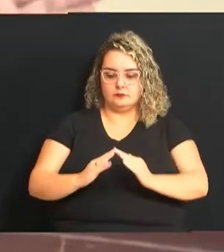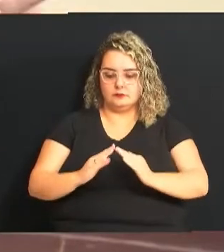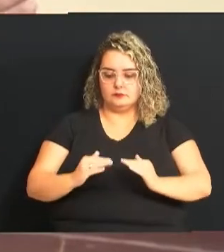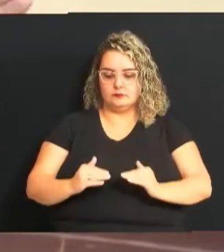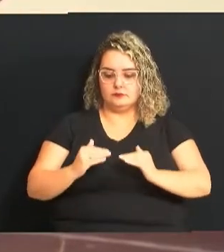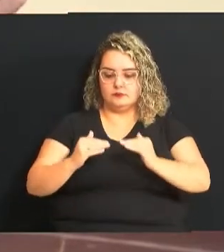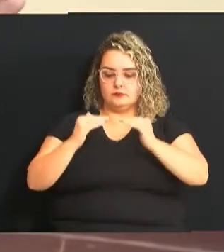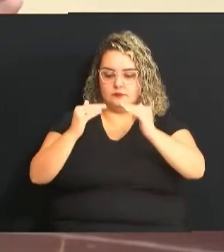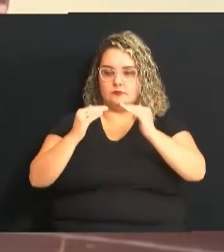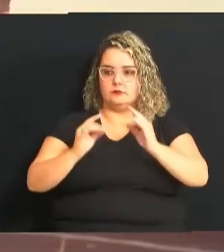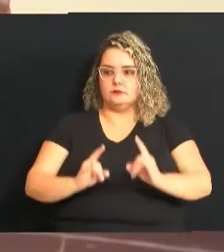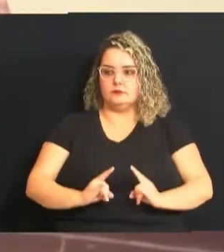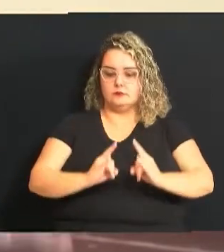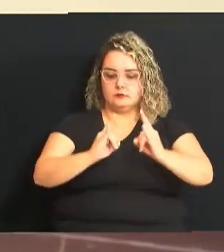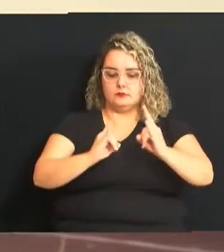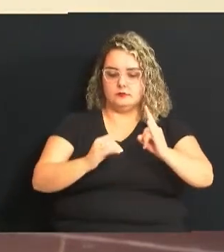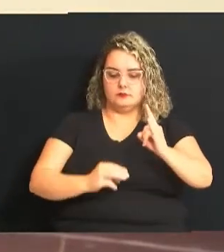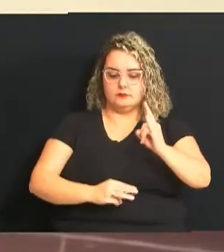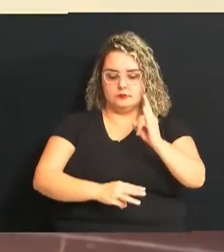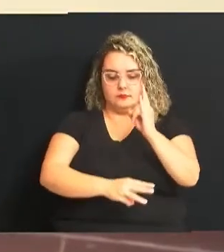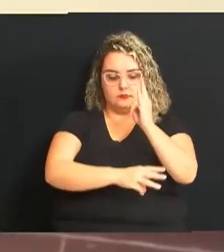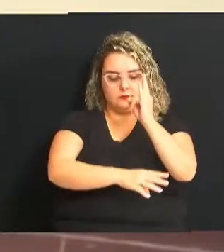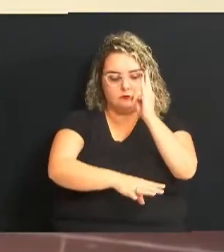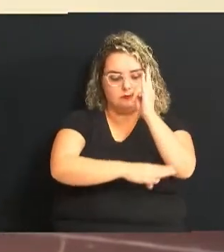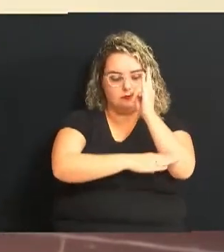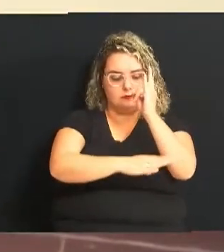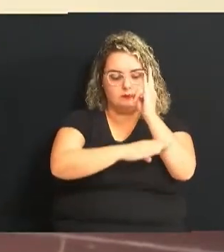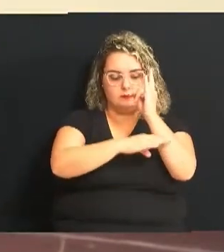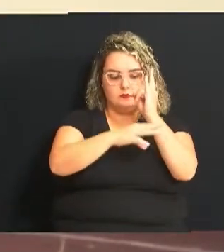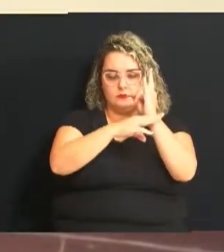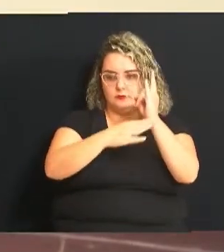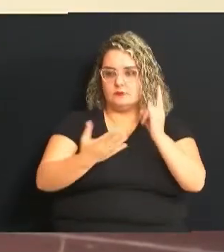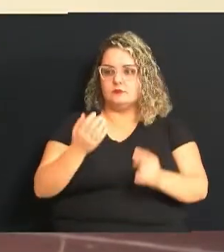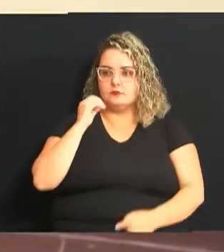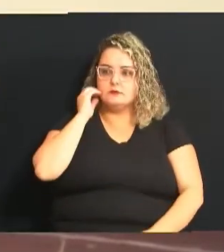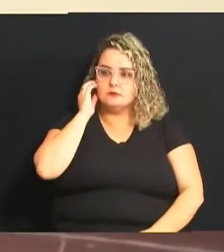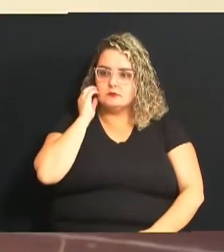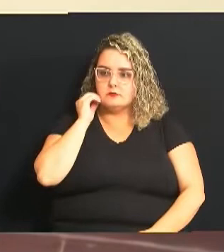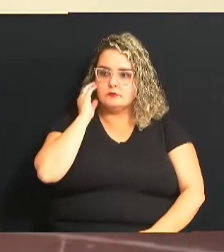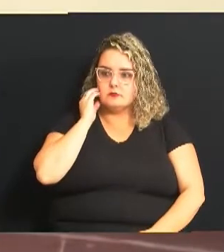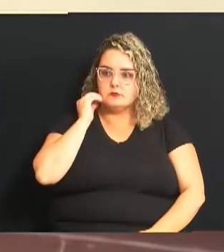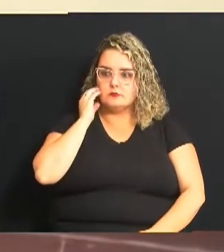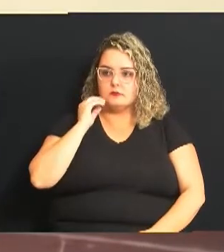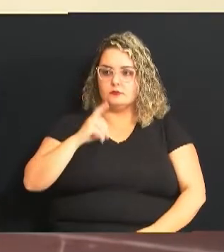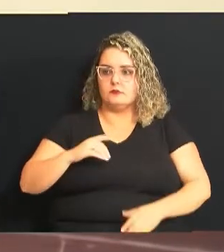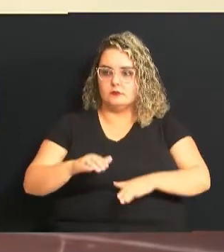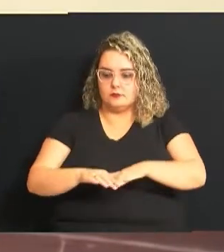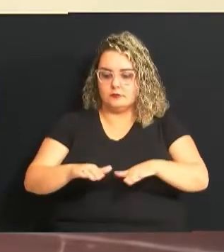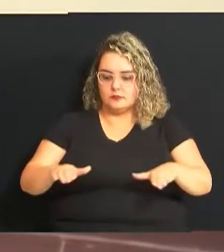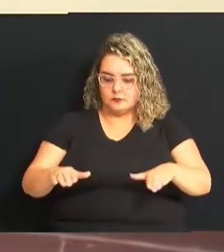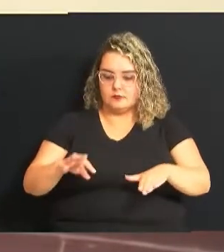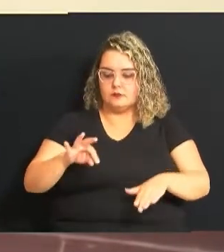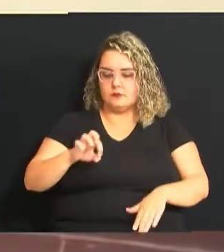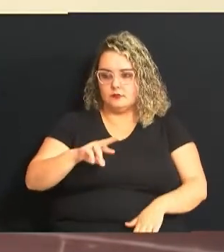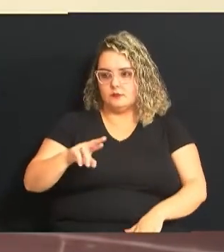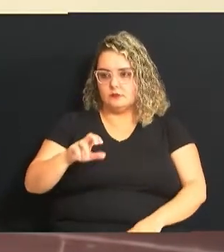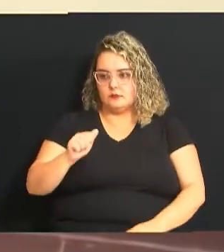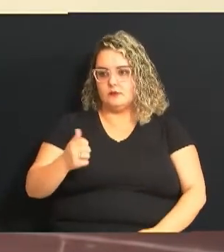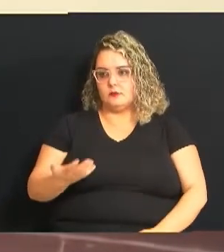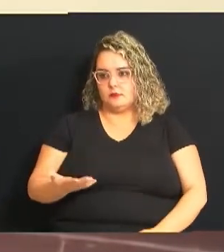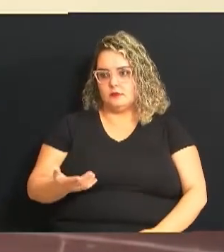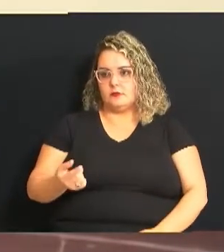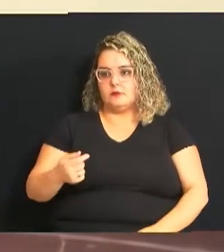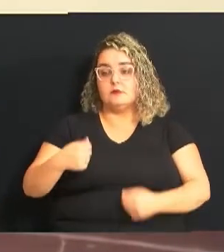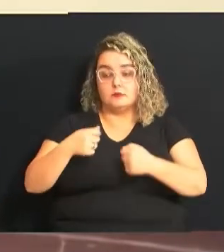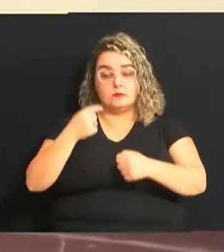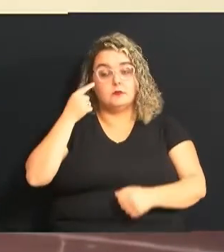são aqueles predinhos, né. É lógico que tem a unidade térrea, mas é preciso